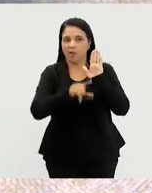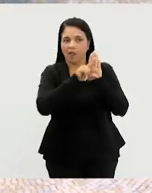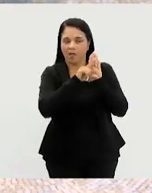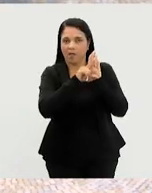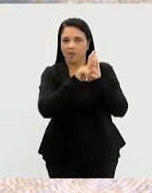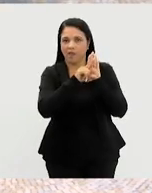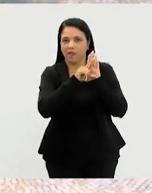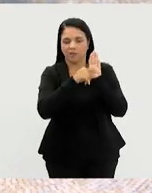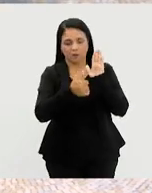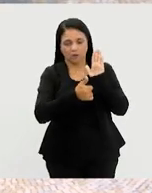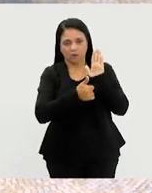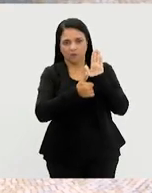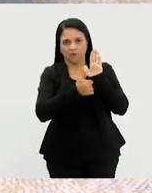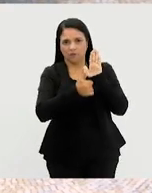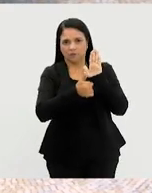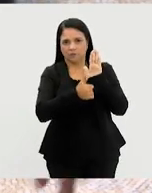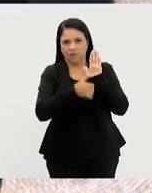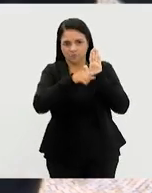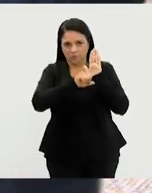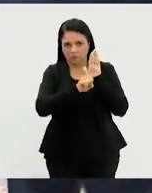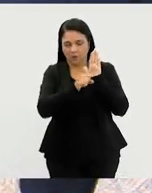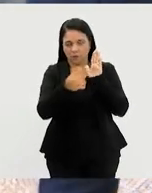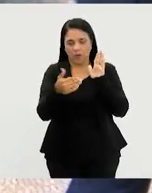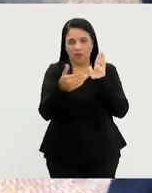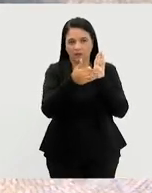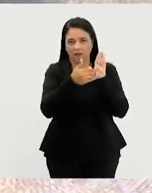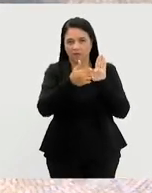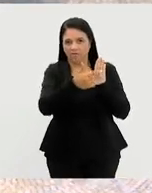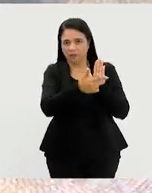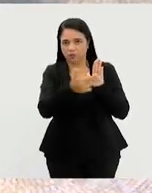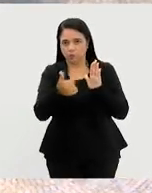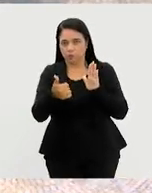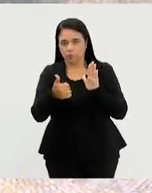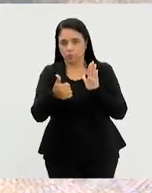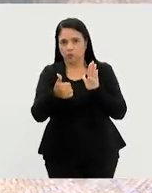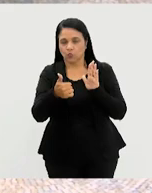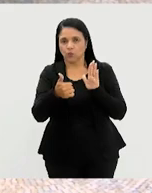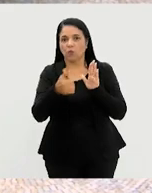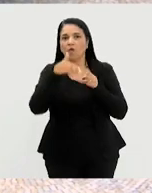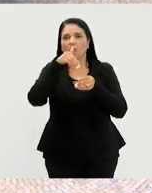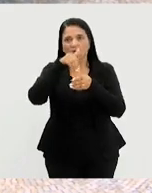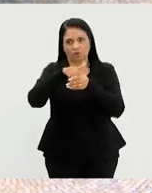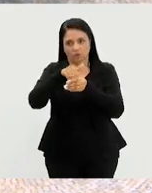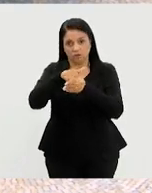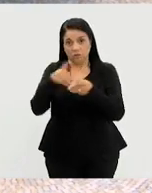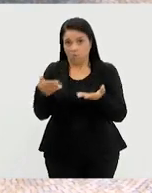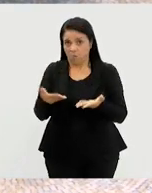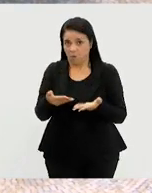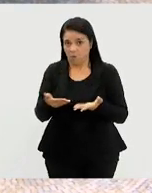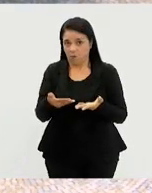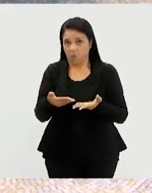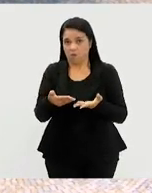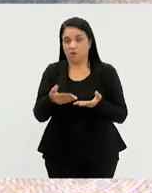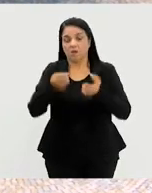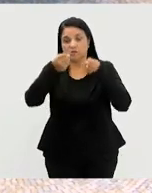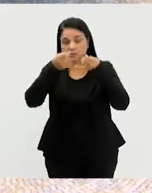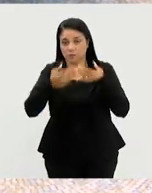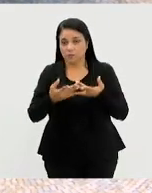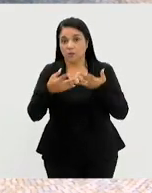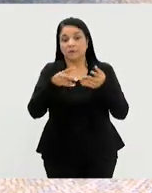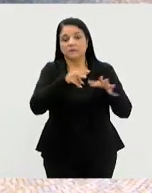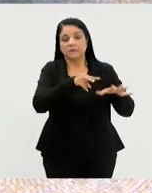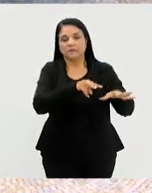18º ao 21 puxar para colocar em votação agora e explico porquê nós estamos na semana